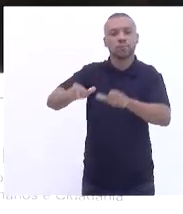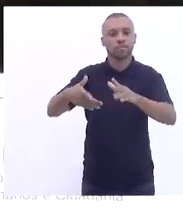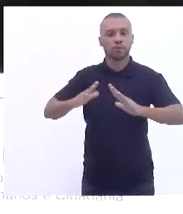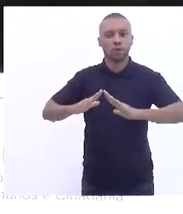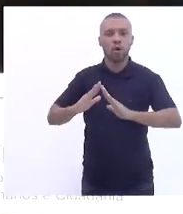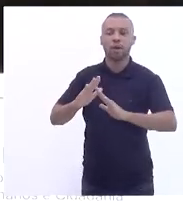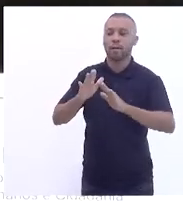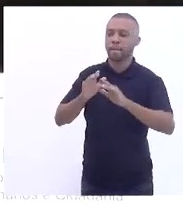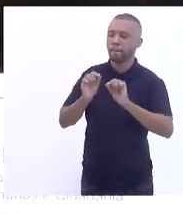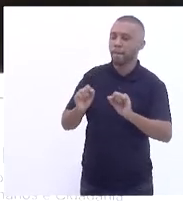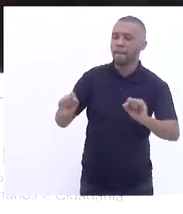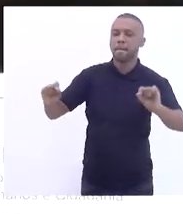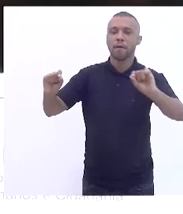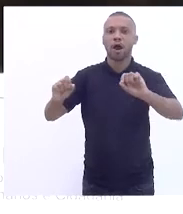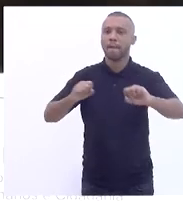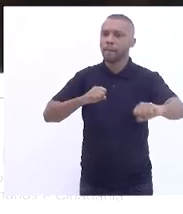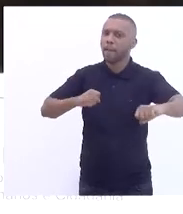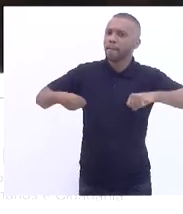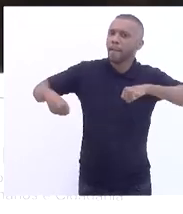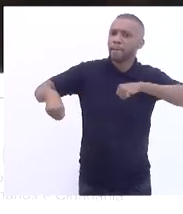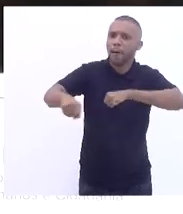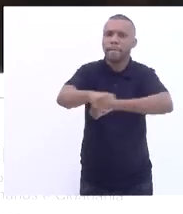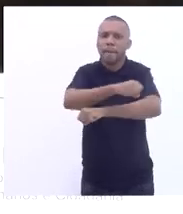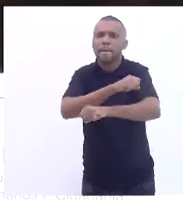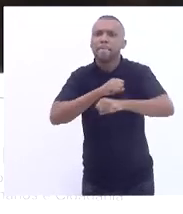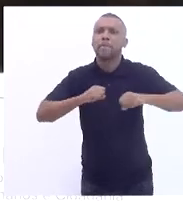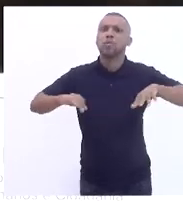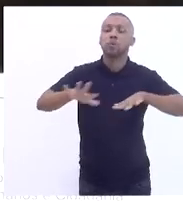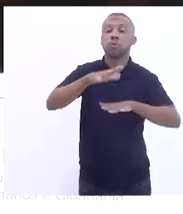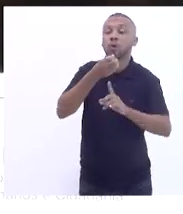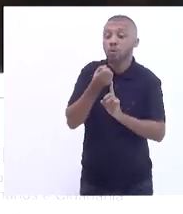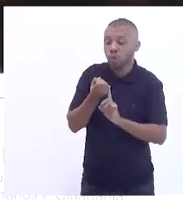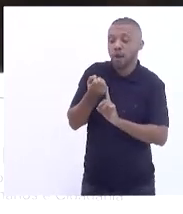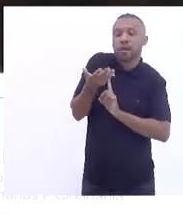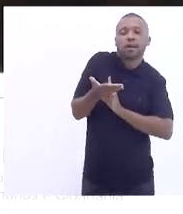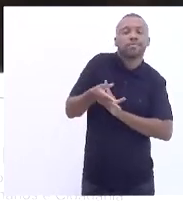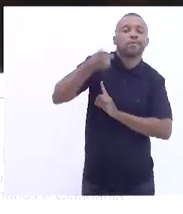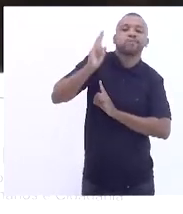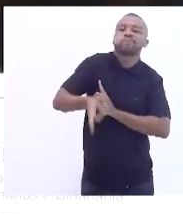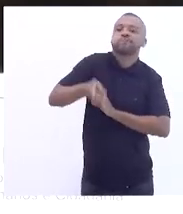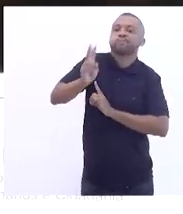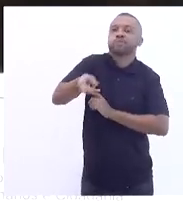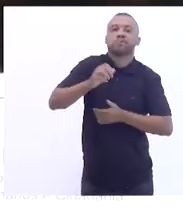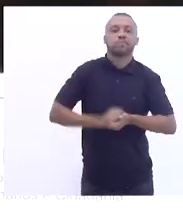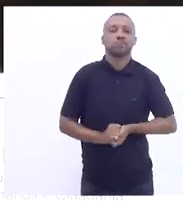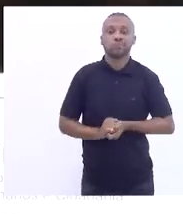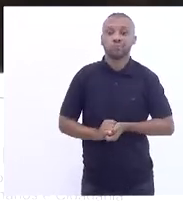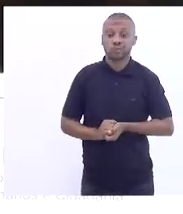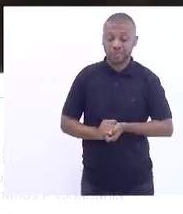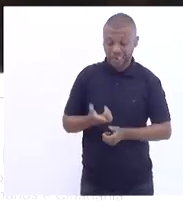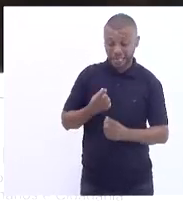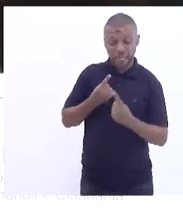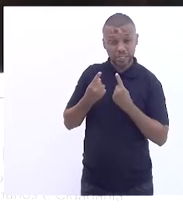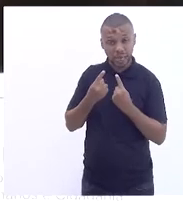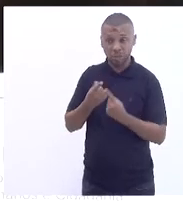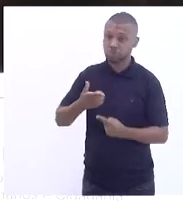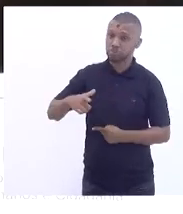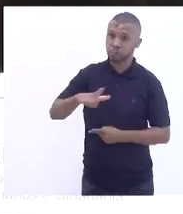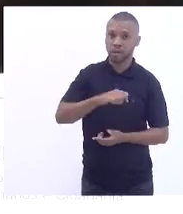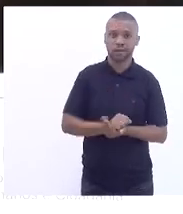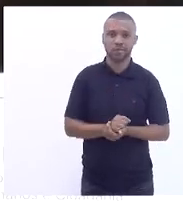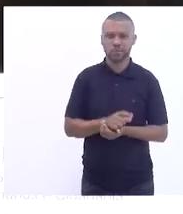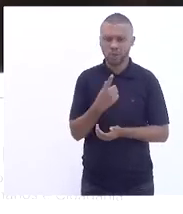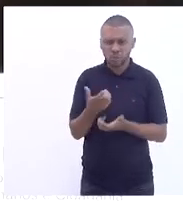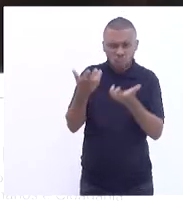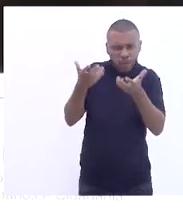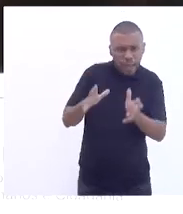ali organizado e um relato sempre foi esse o não há diálogo não é que a gente não quer presença